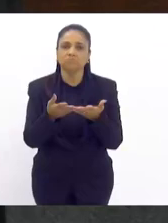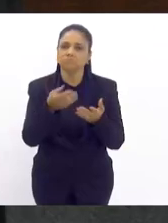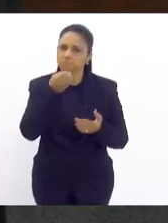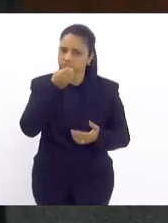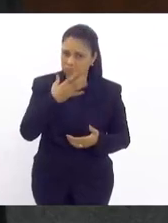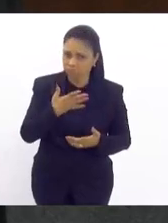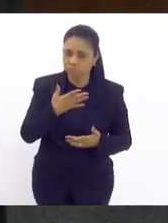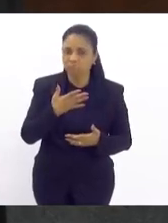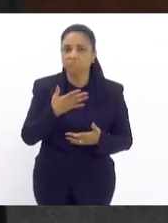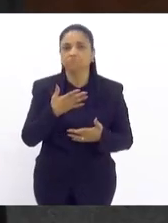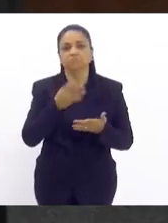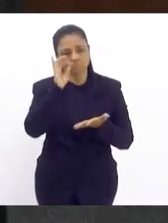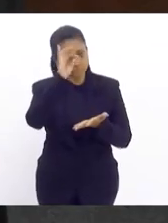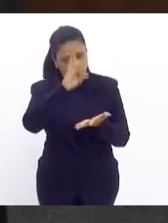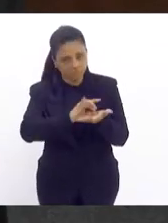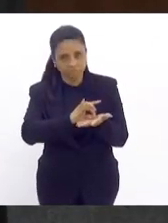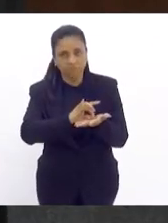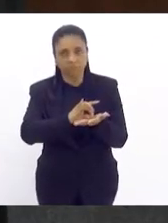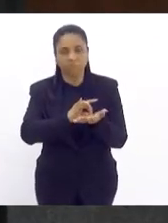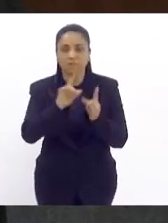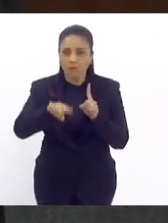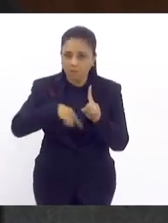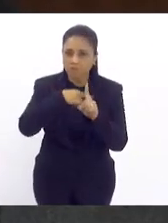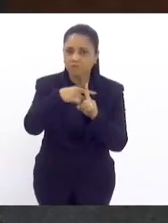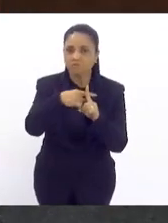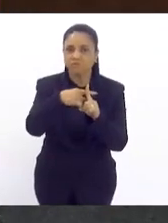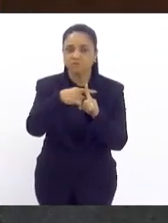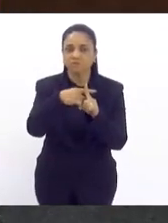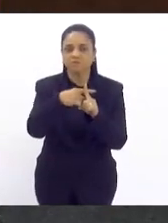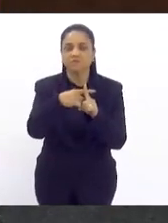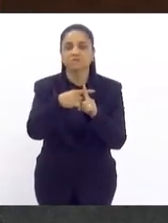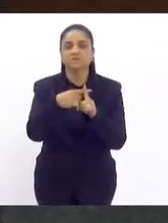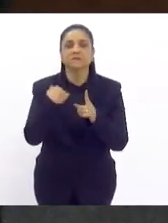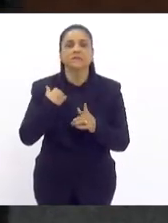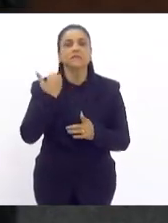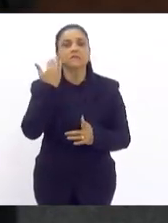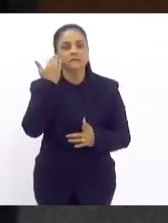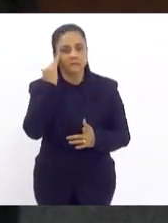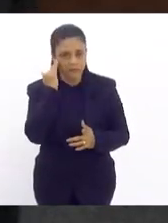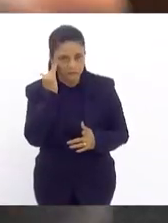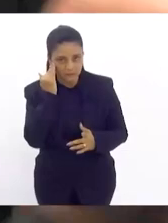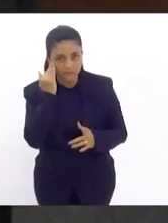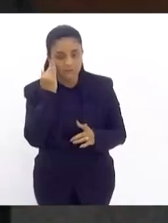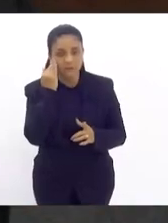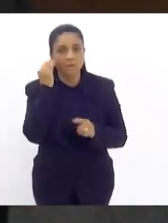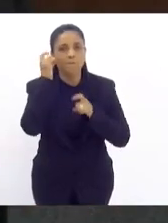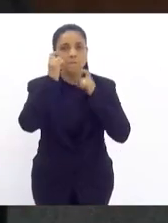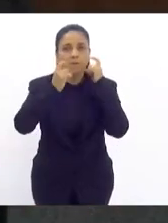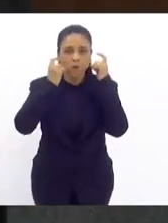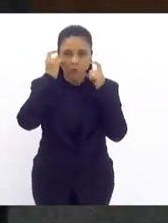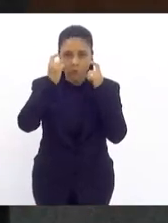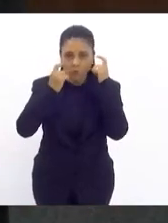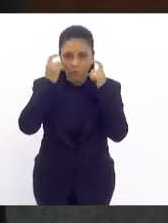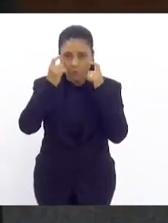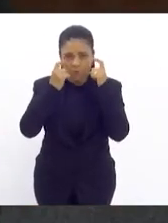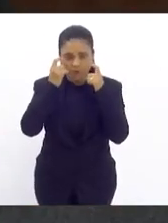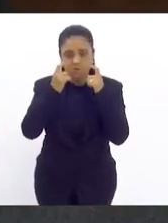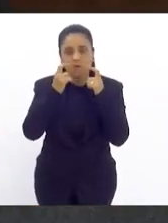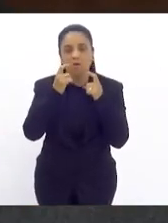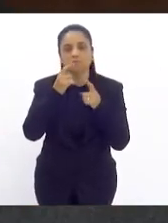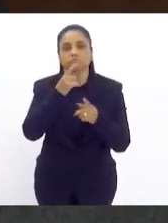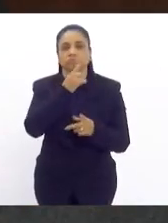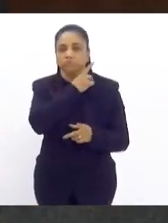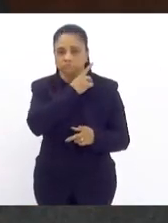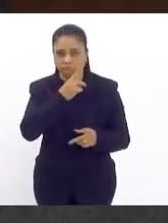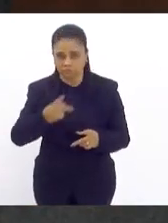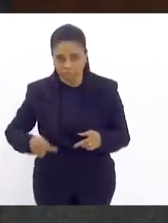legítimo e positivo também é compreensível a preocupação que eu sei que vossa excelência tem